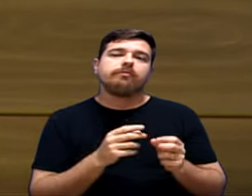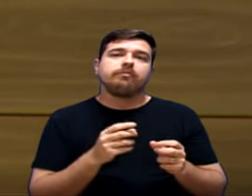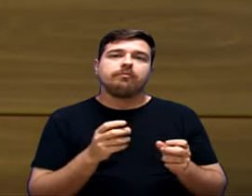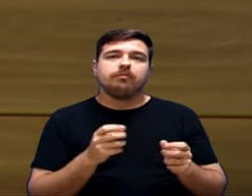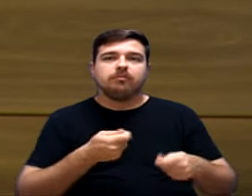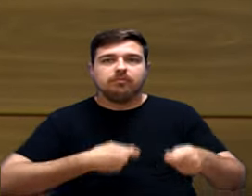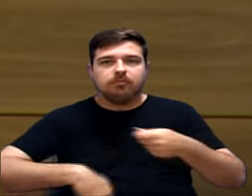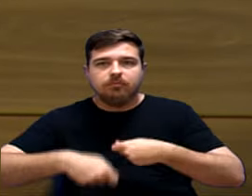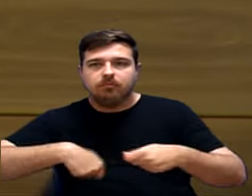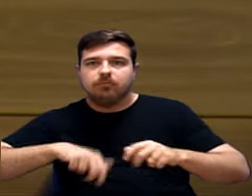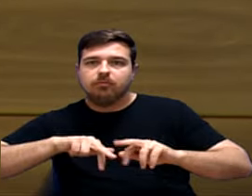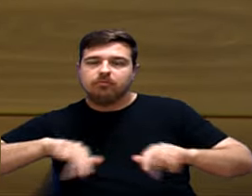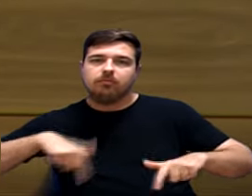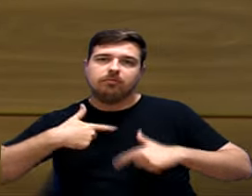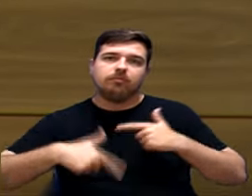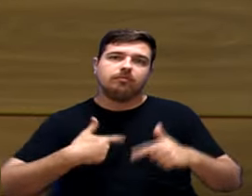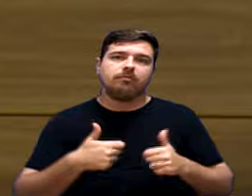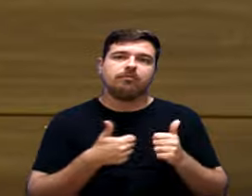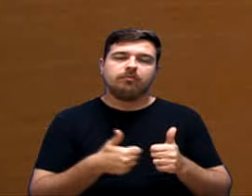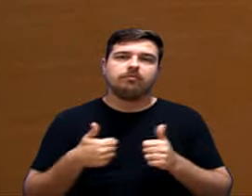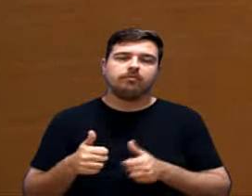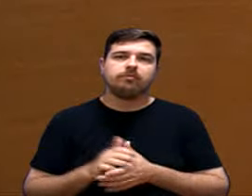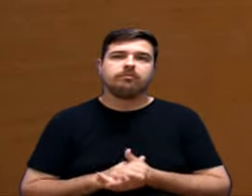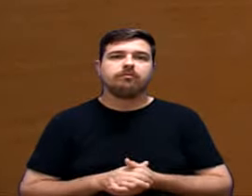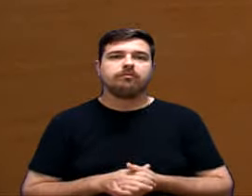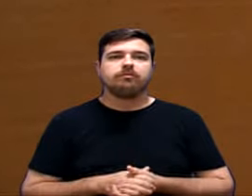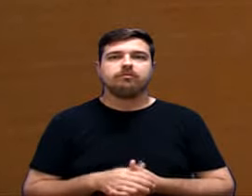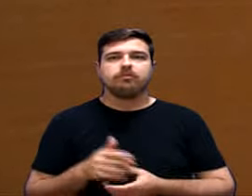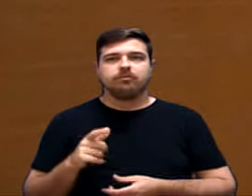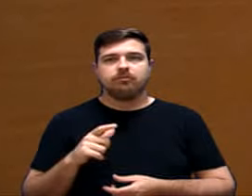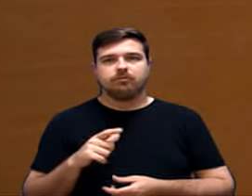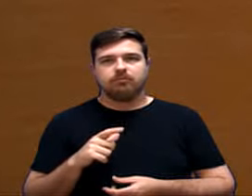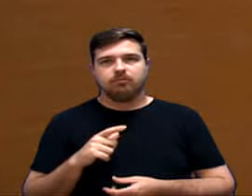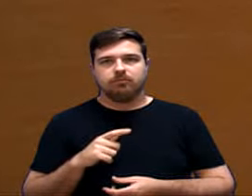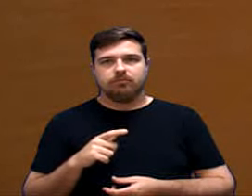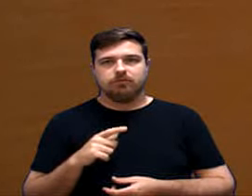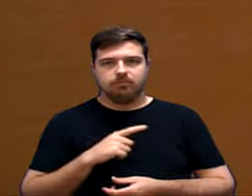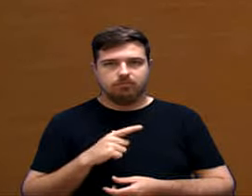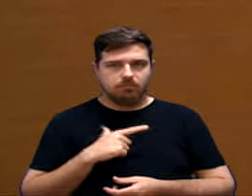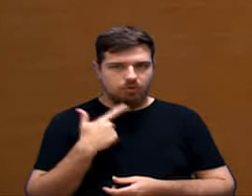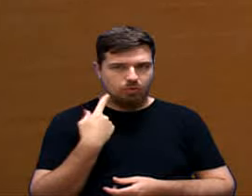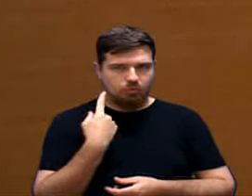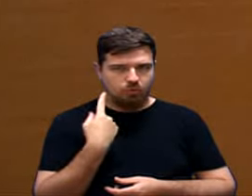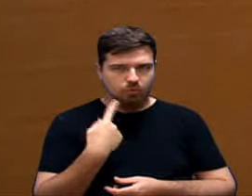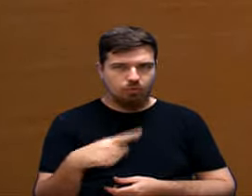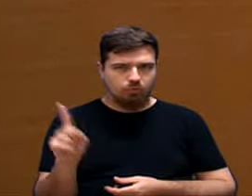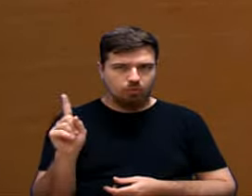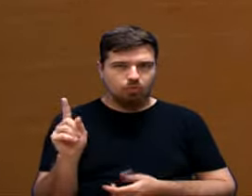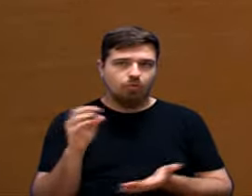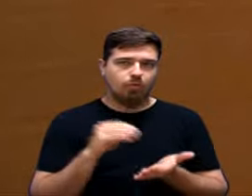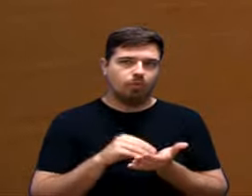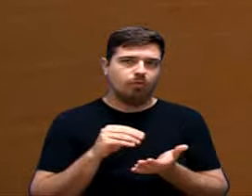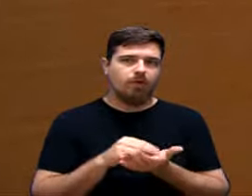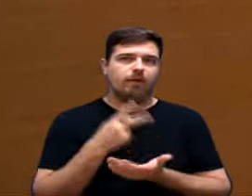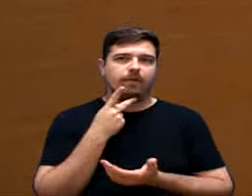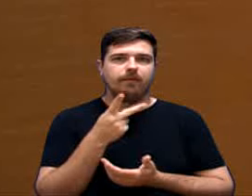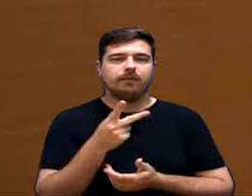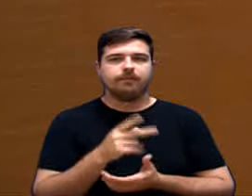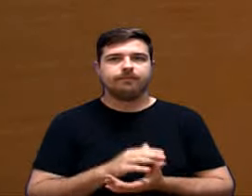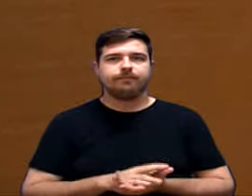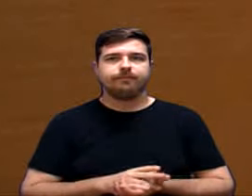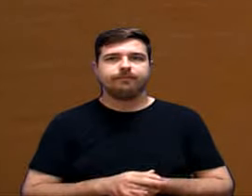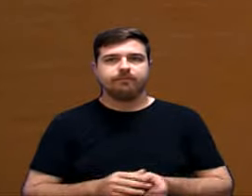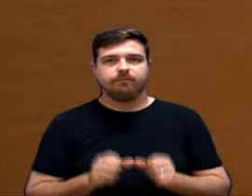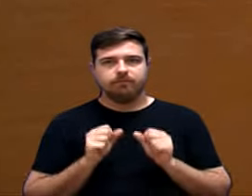serviço da cidade nós temos um minutinho só acho que um último inscrito ainda que não falou ainda